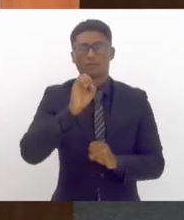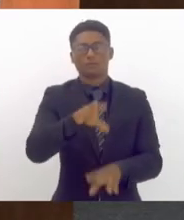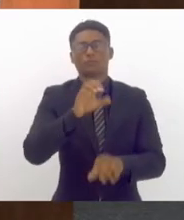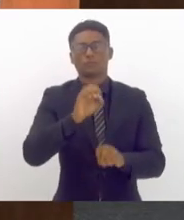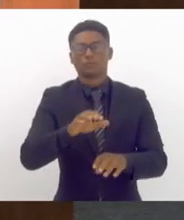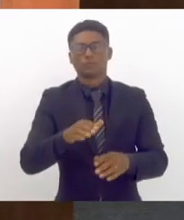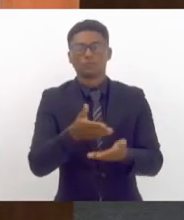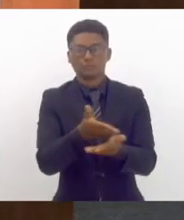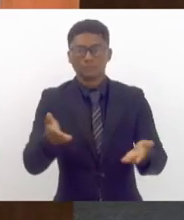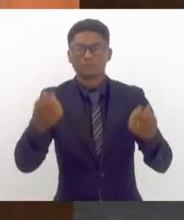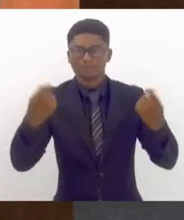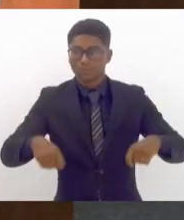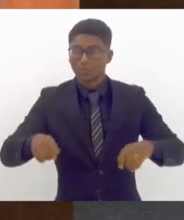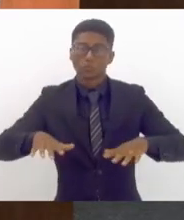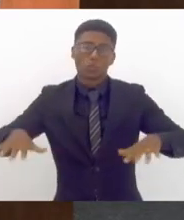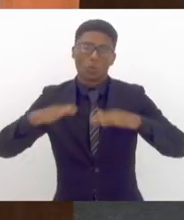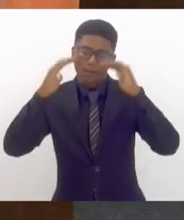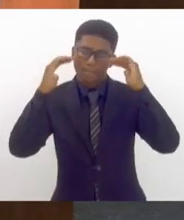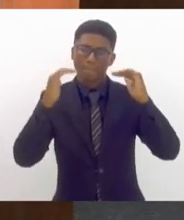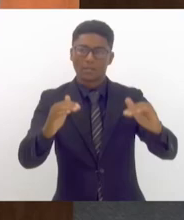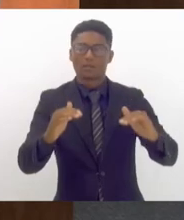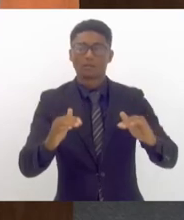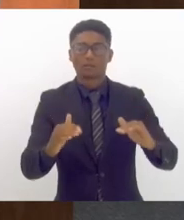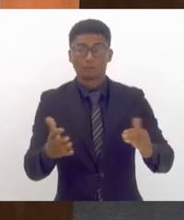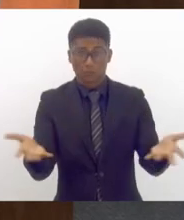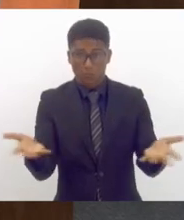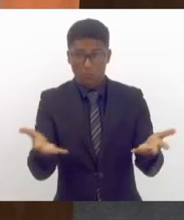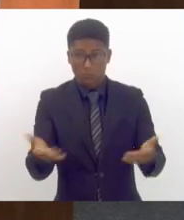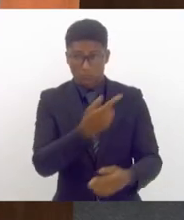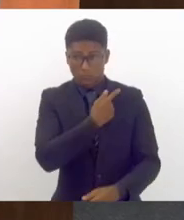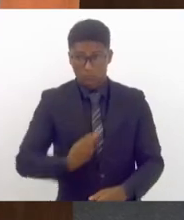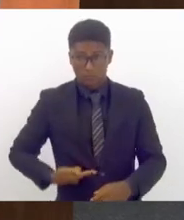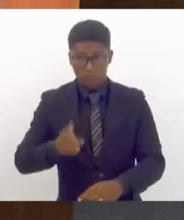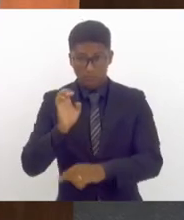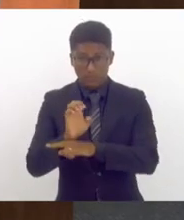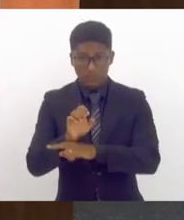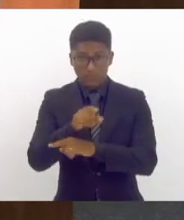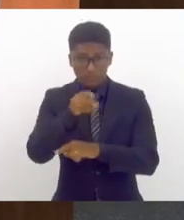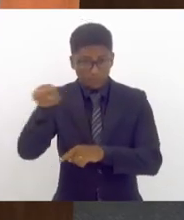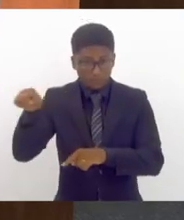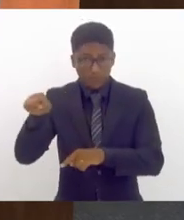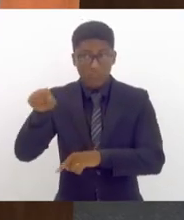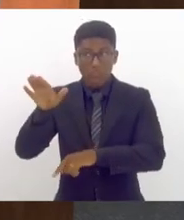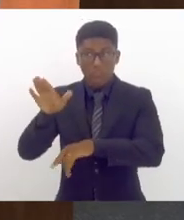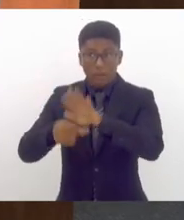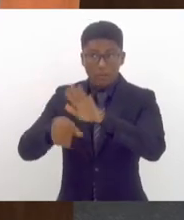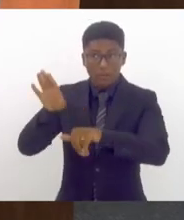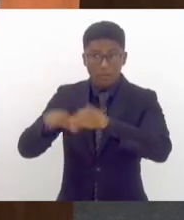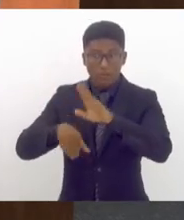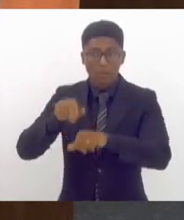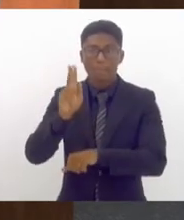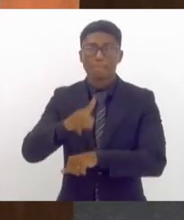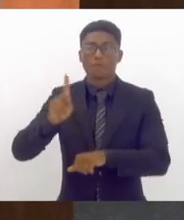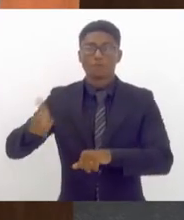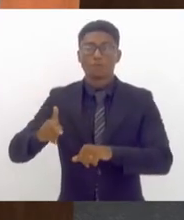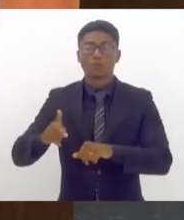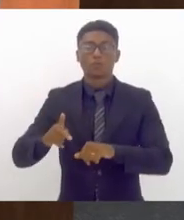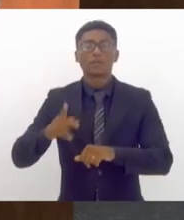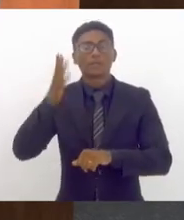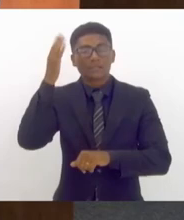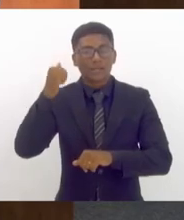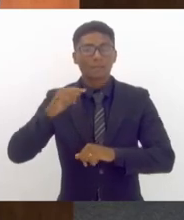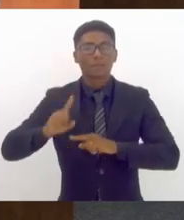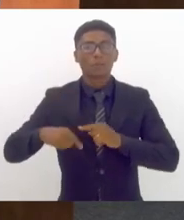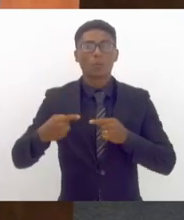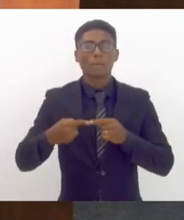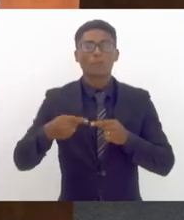sejam respeitados. Hoje, o governo do Estado está convocando professores, a gente sabe que muito tem a ver com o inquérito civil